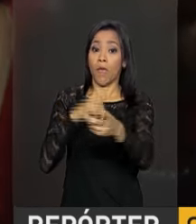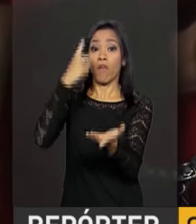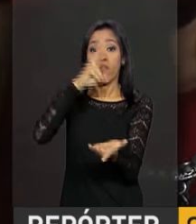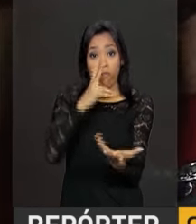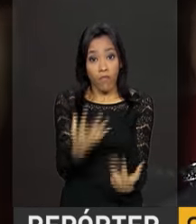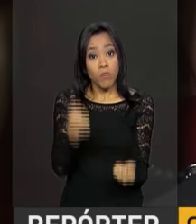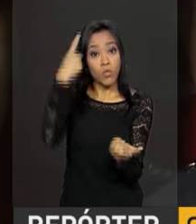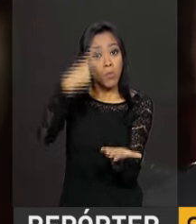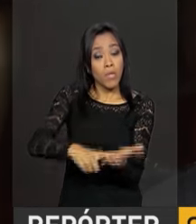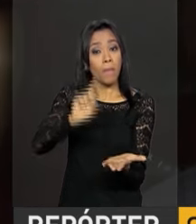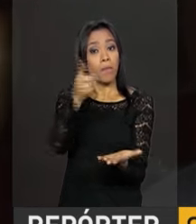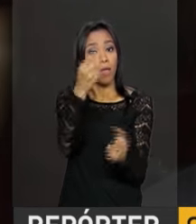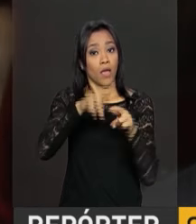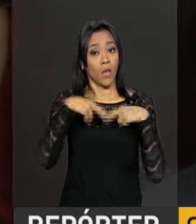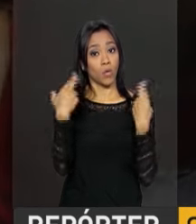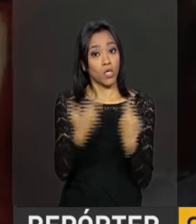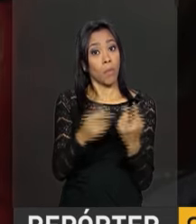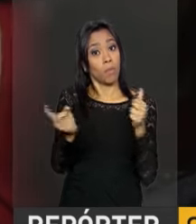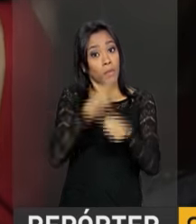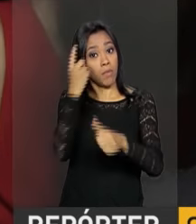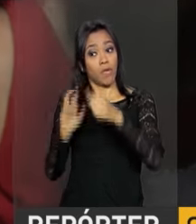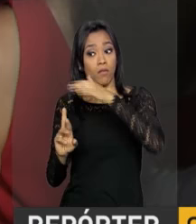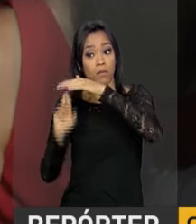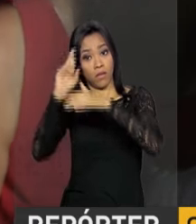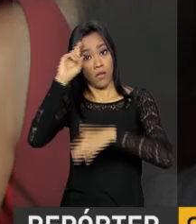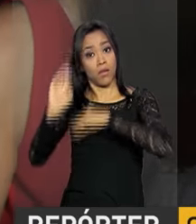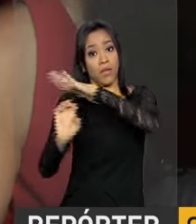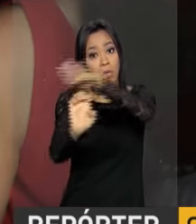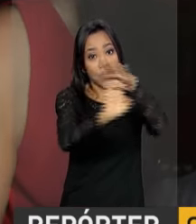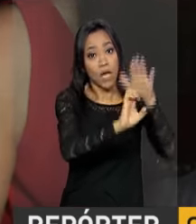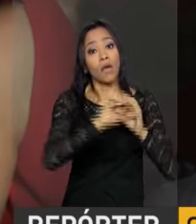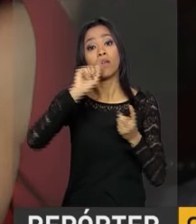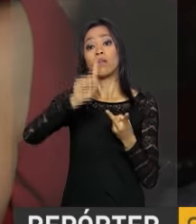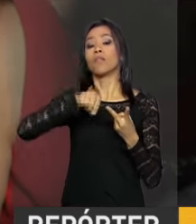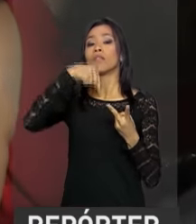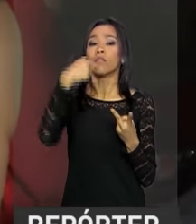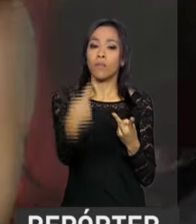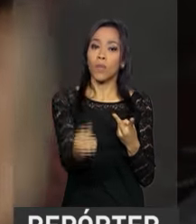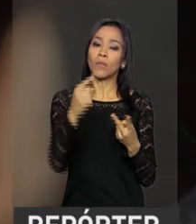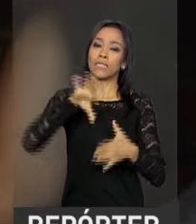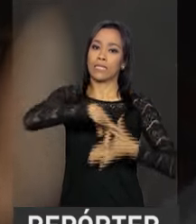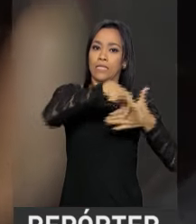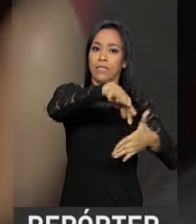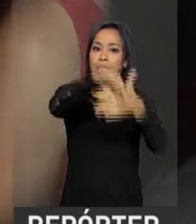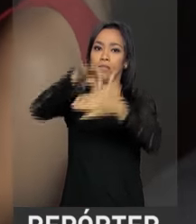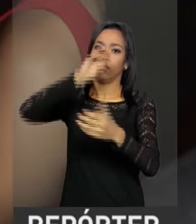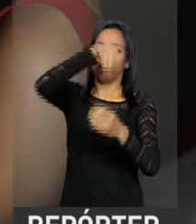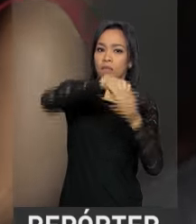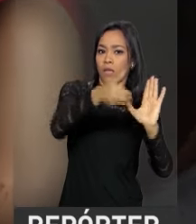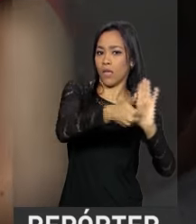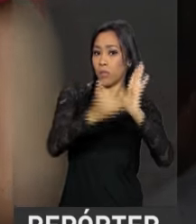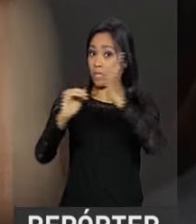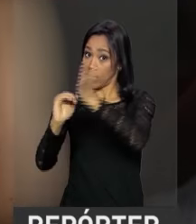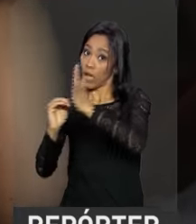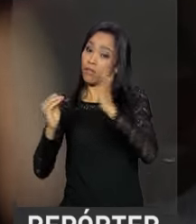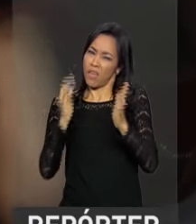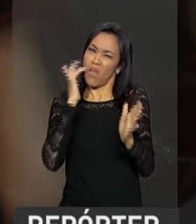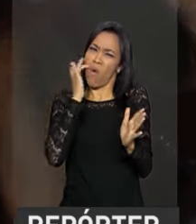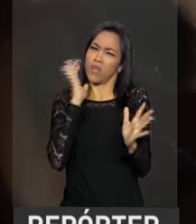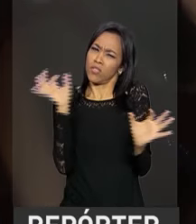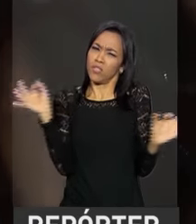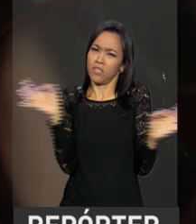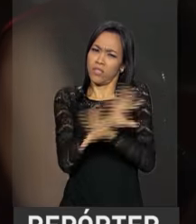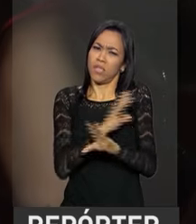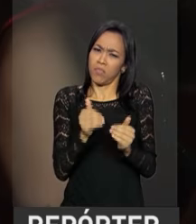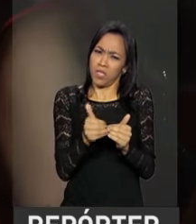centrais sindicais em seguida com os empresários logo depois com com líderes na Câmara e líderes no senado acho que a gente conclui isso num prazo